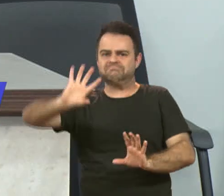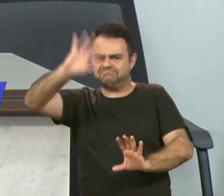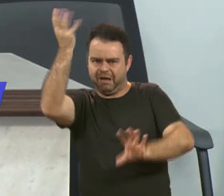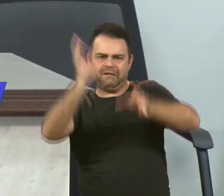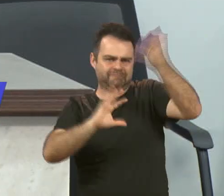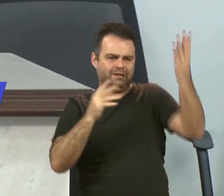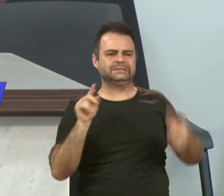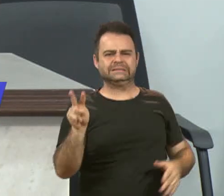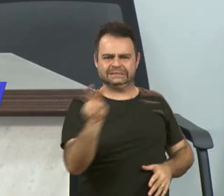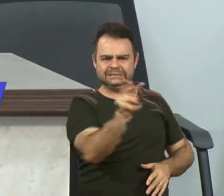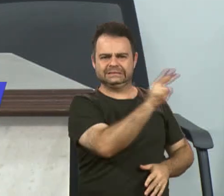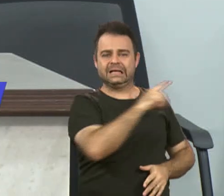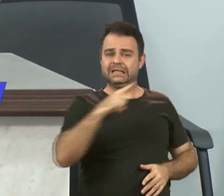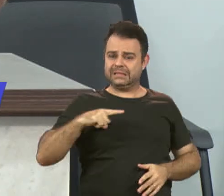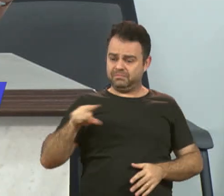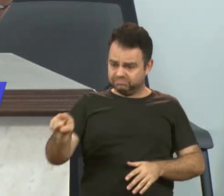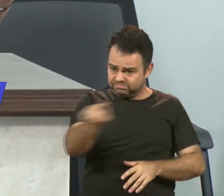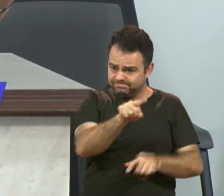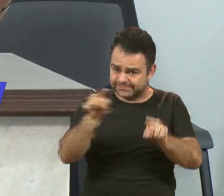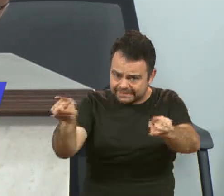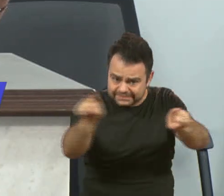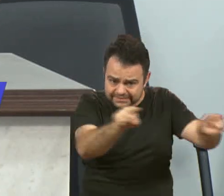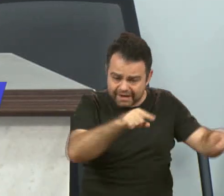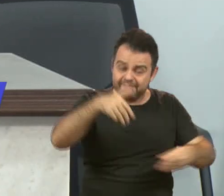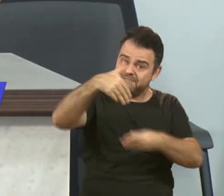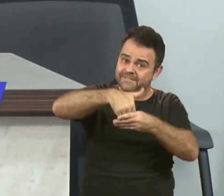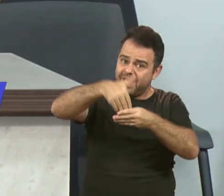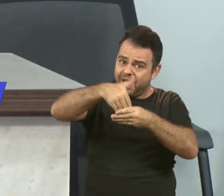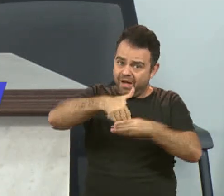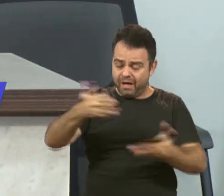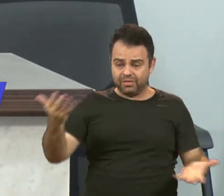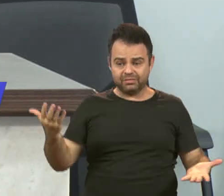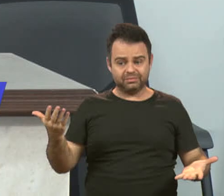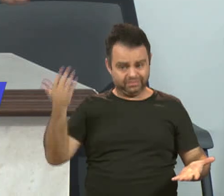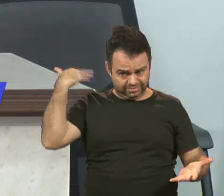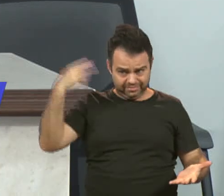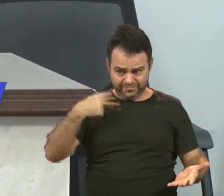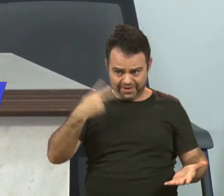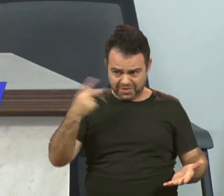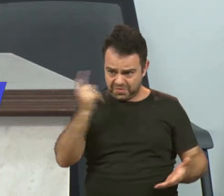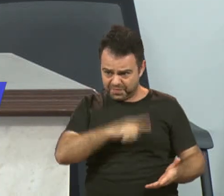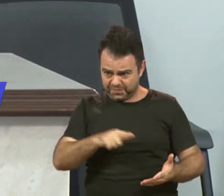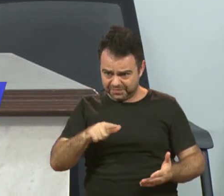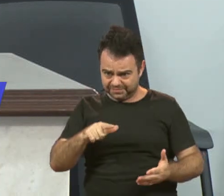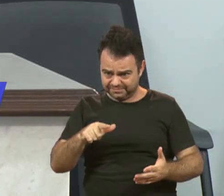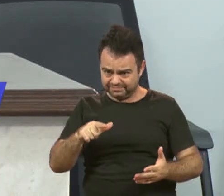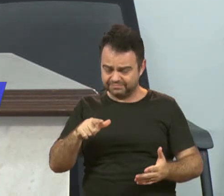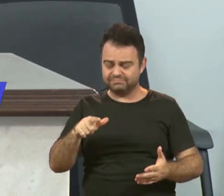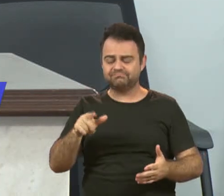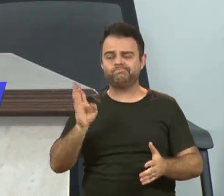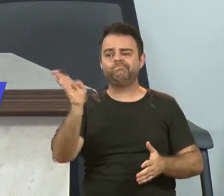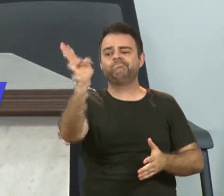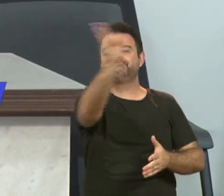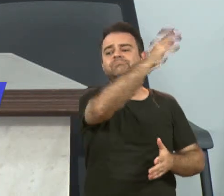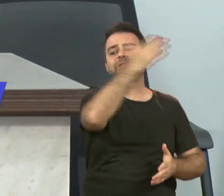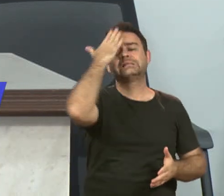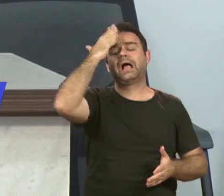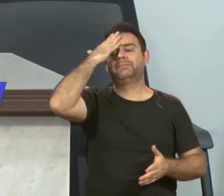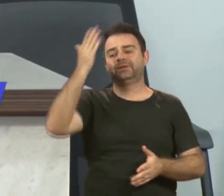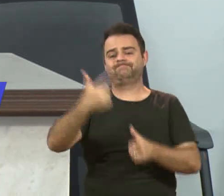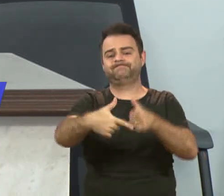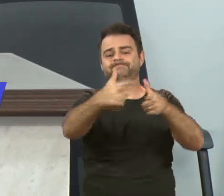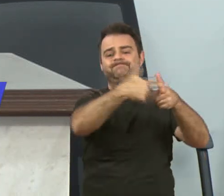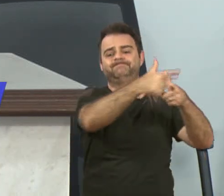políticos, foram eleitos, estão nos bairros diariamente, sabe das mazelas das